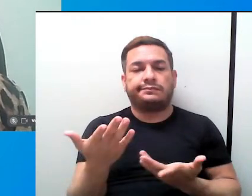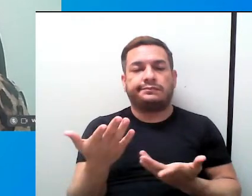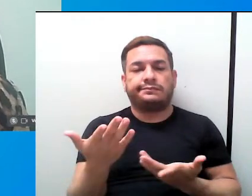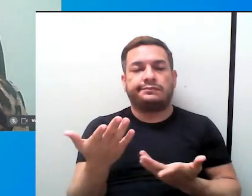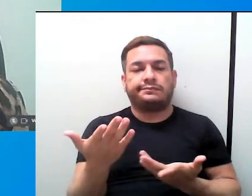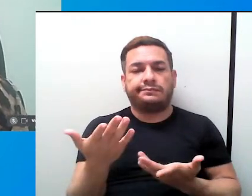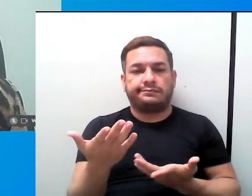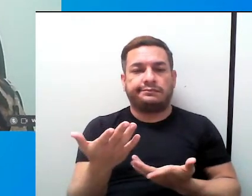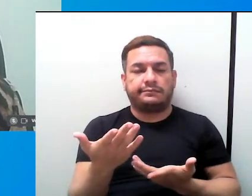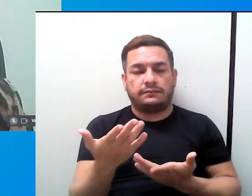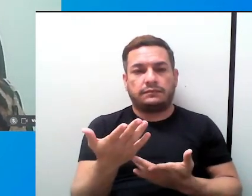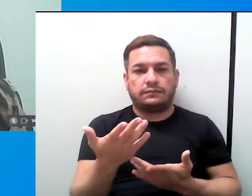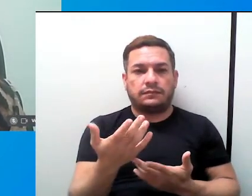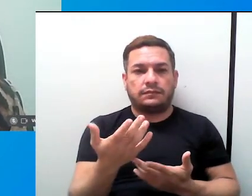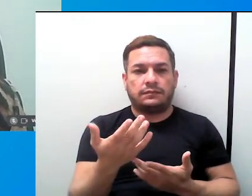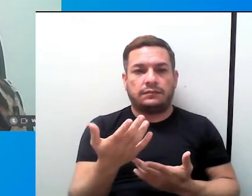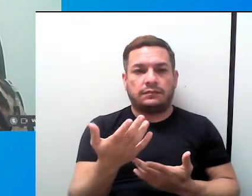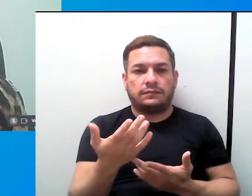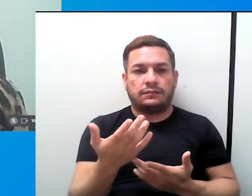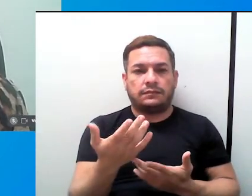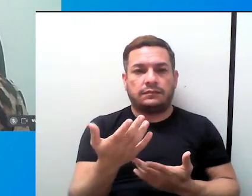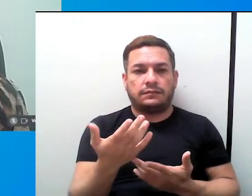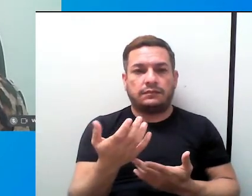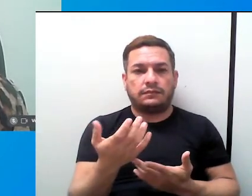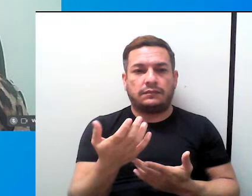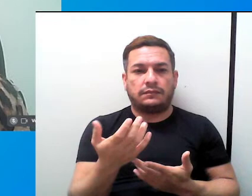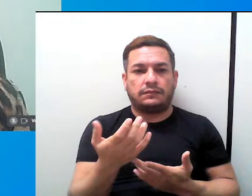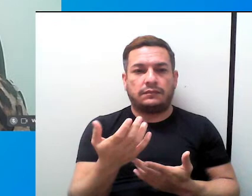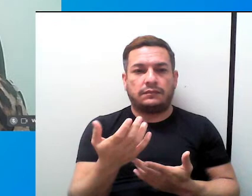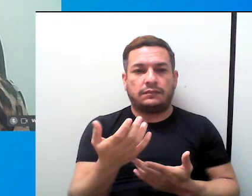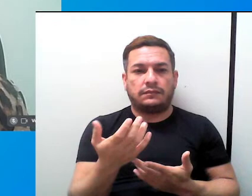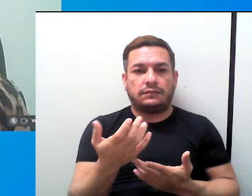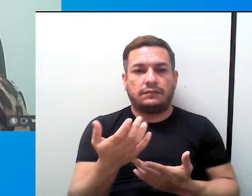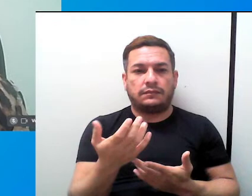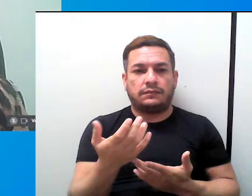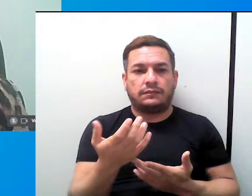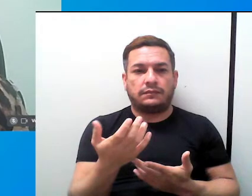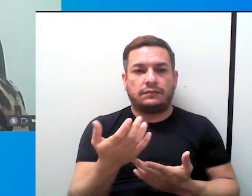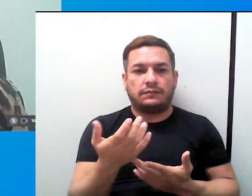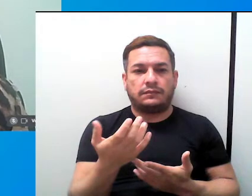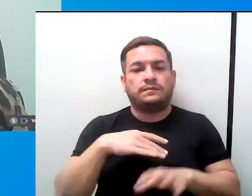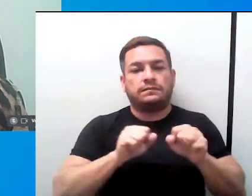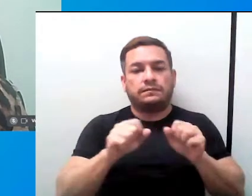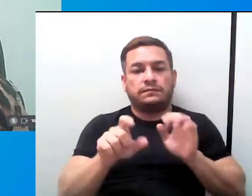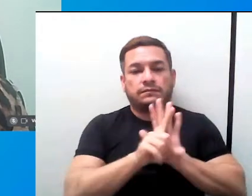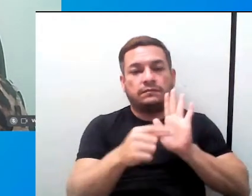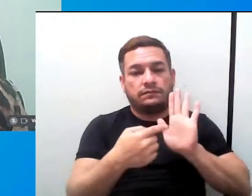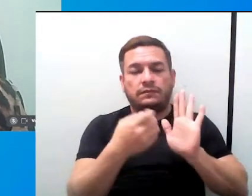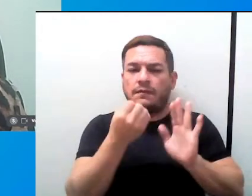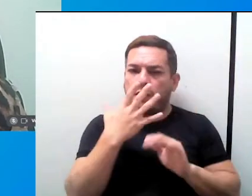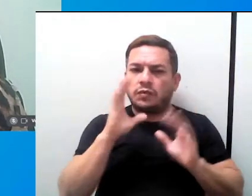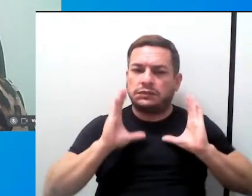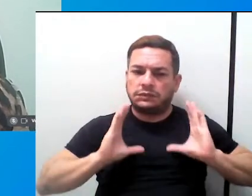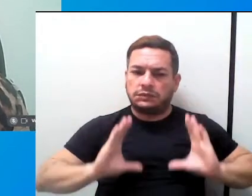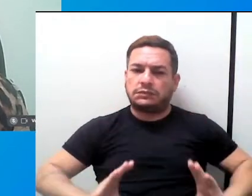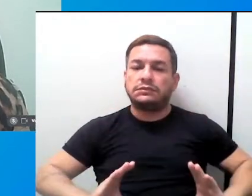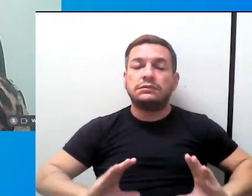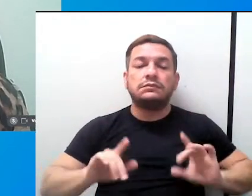da boa atuação profissional, formar, como diz a lei, bons cidadãos,